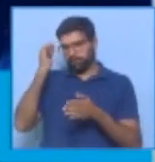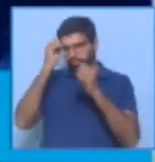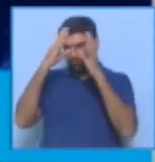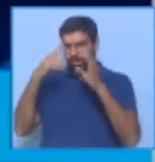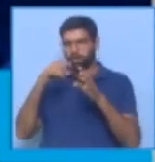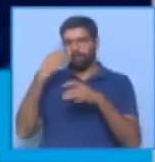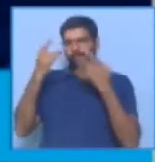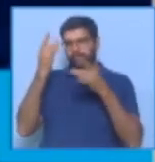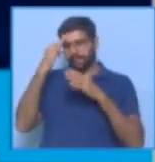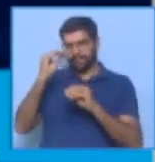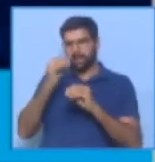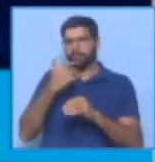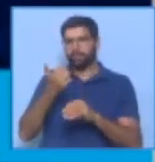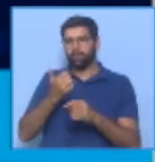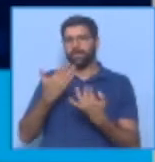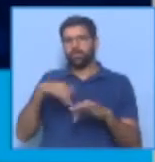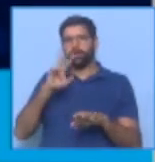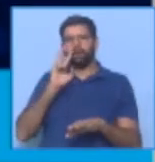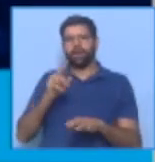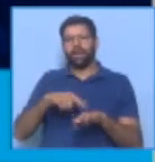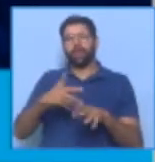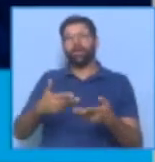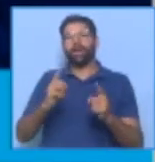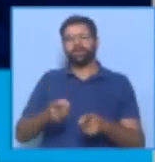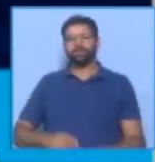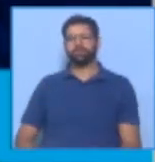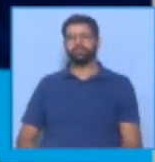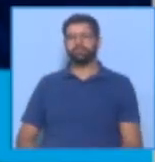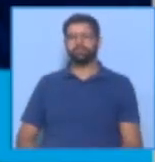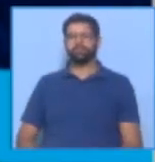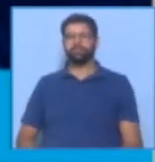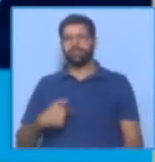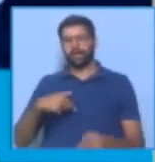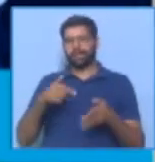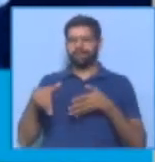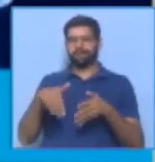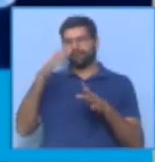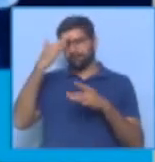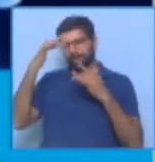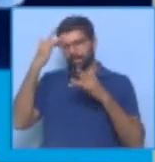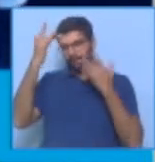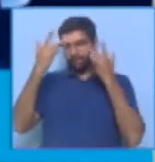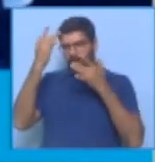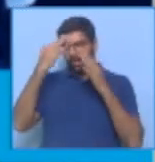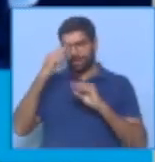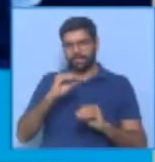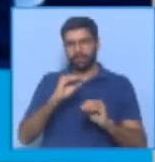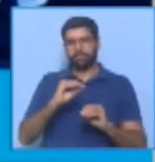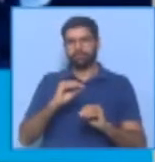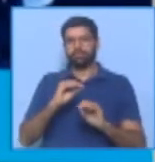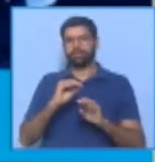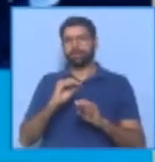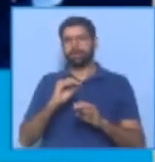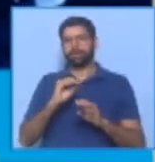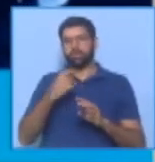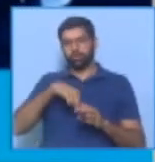filosoficamente o ensino, e o que nós estamos a observar neste momento é uma orientação ideológica e filosófica do ensino, porquanto não